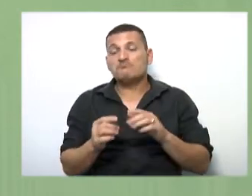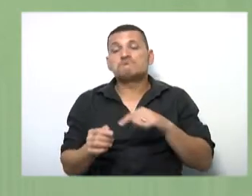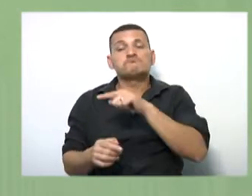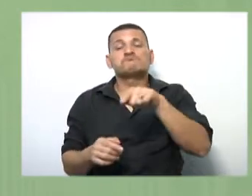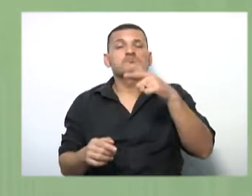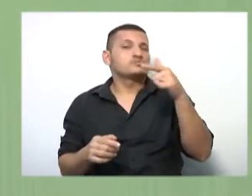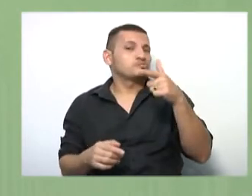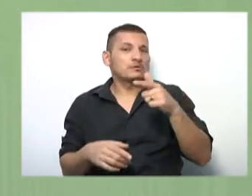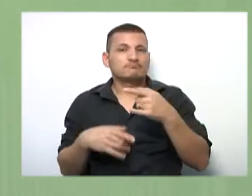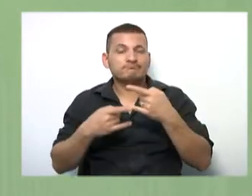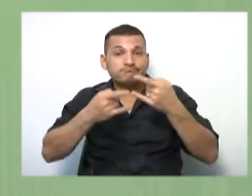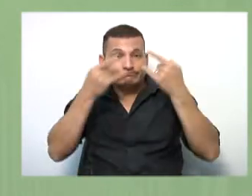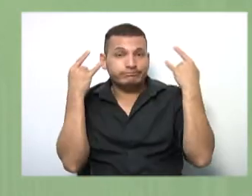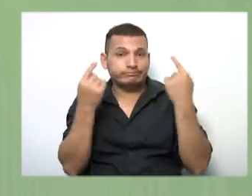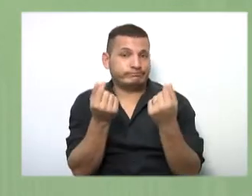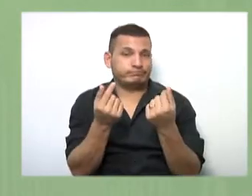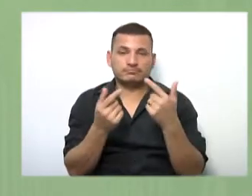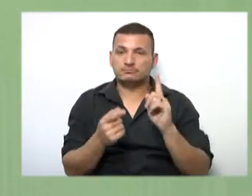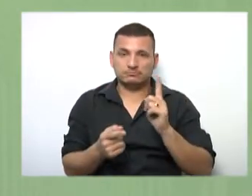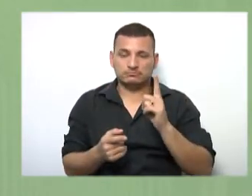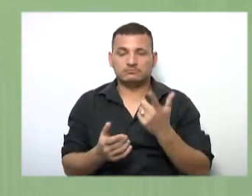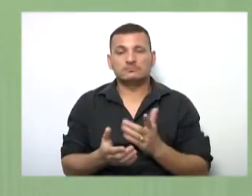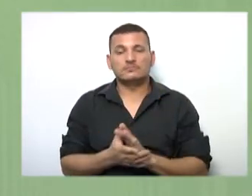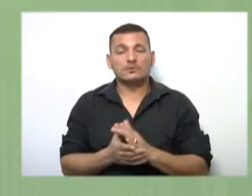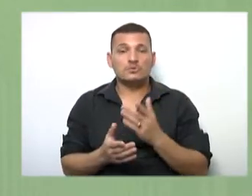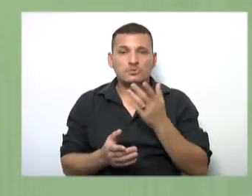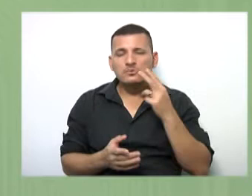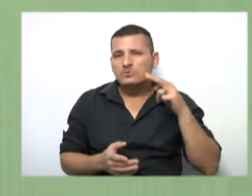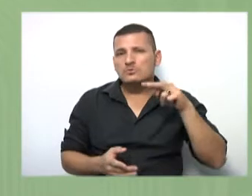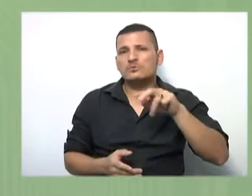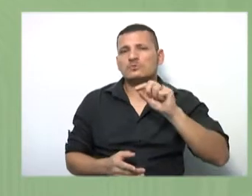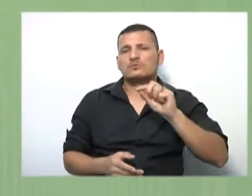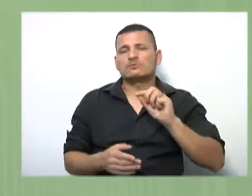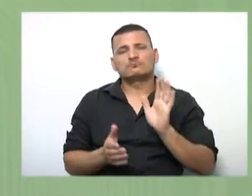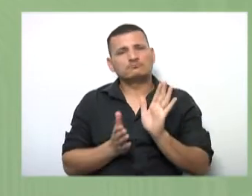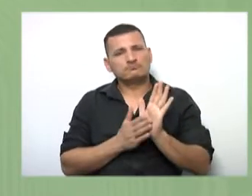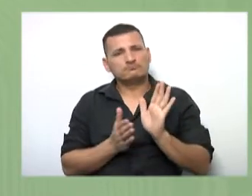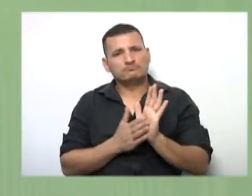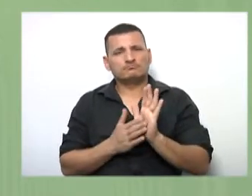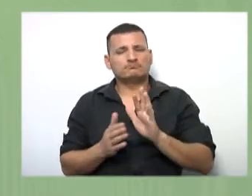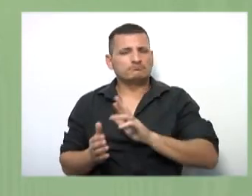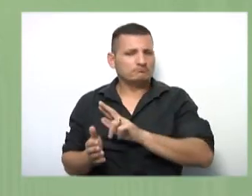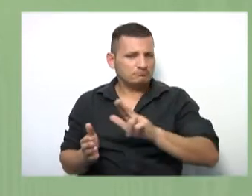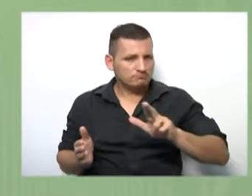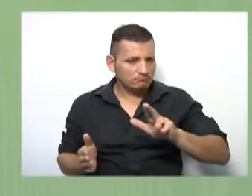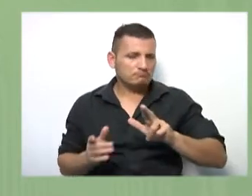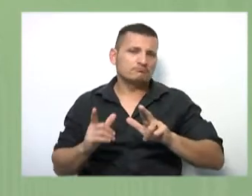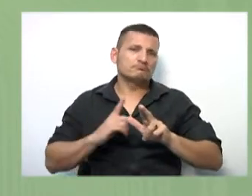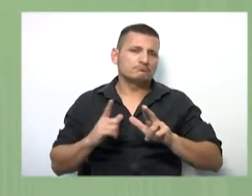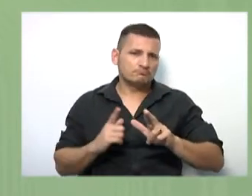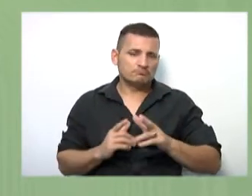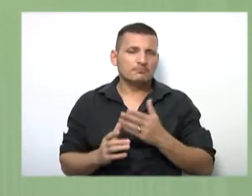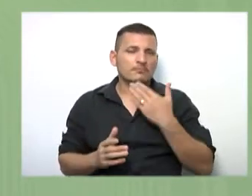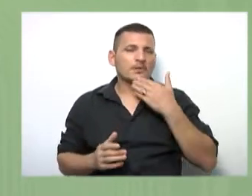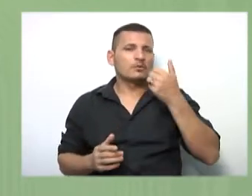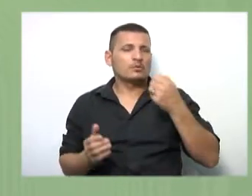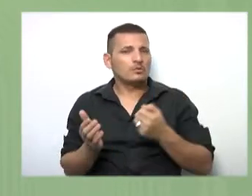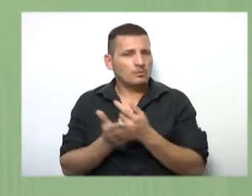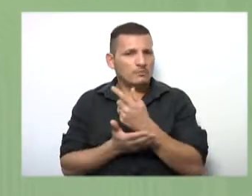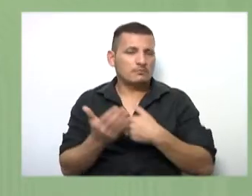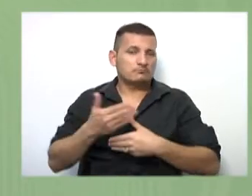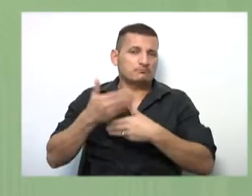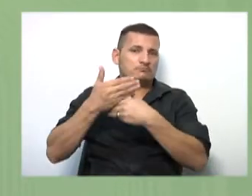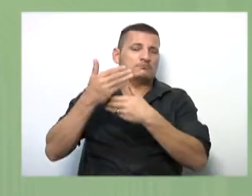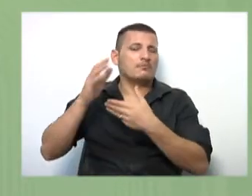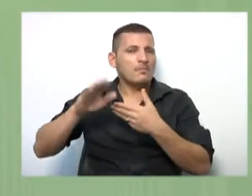beneficiados. A gente vai ver isso acontecendo promovendo benefícios diversos. A gente vai encontrar melhores preços de materiais, de